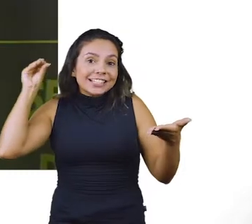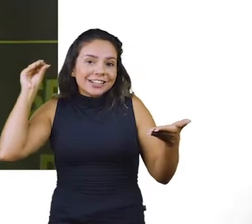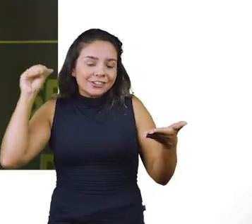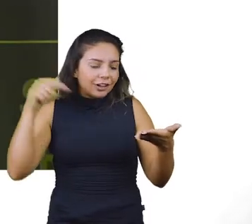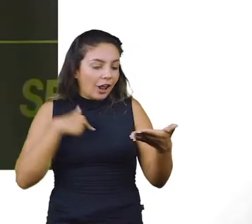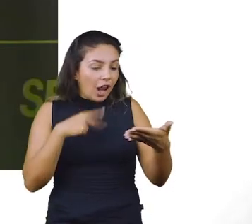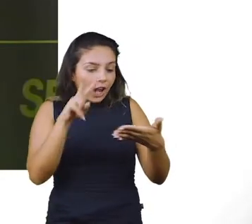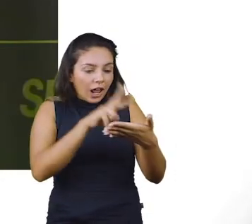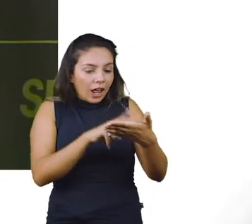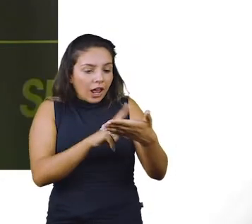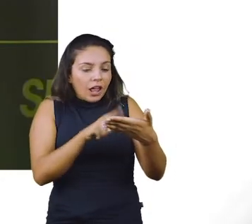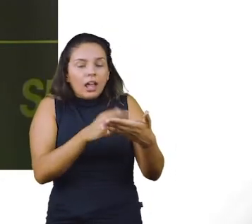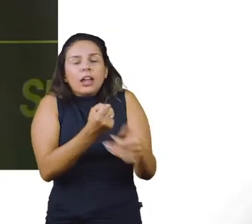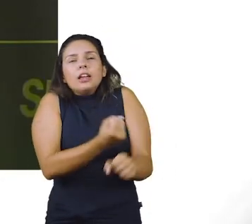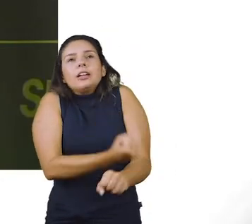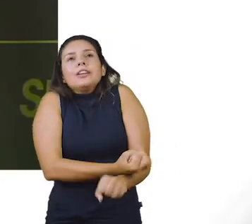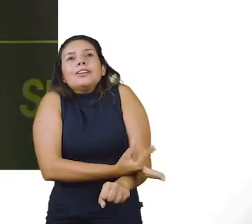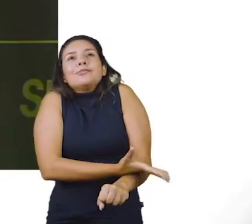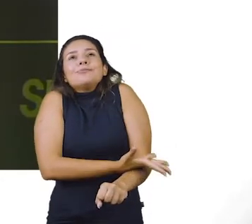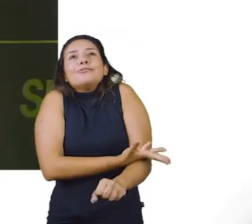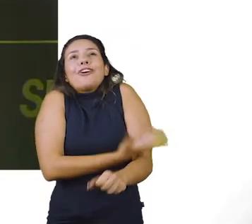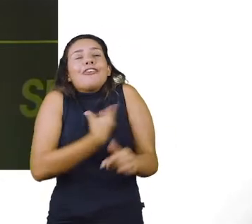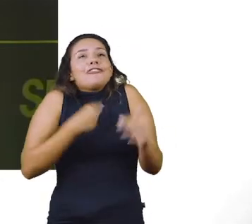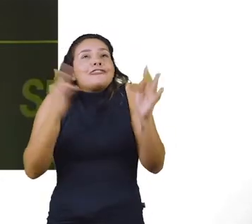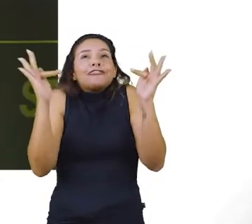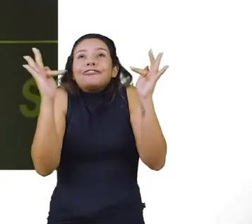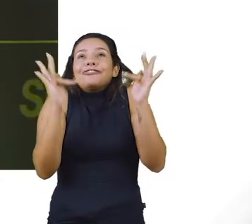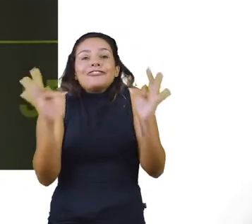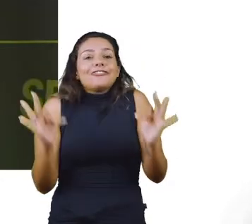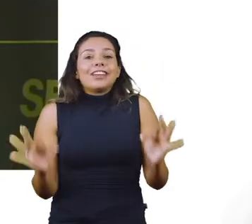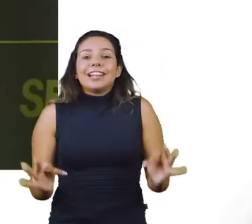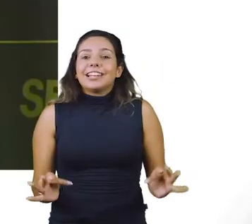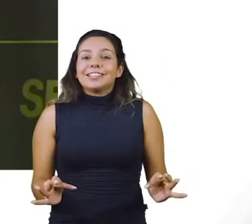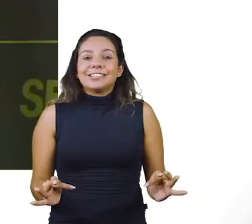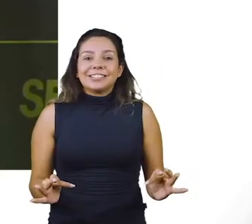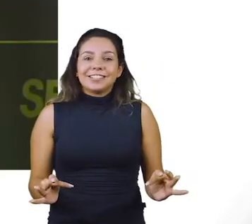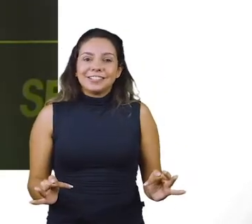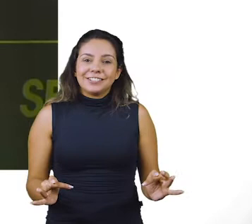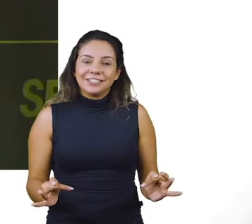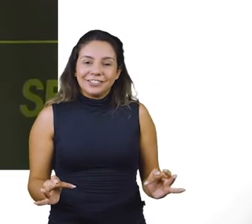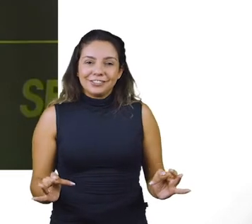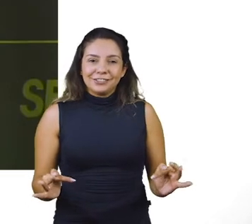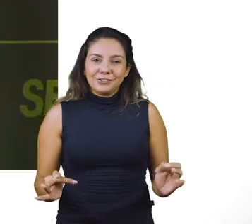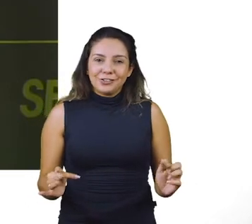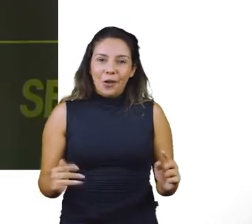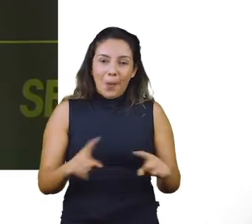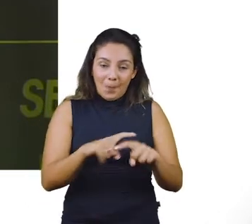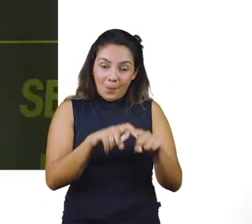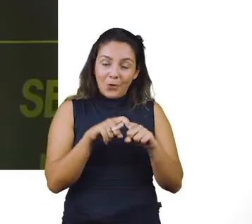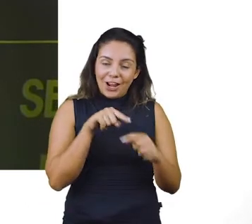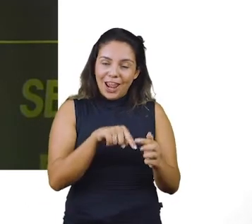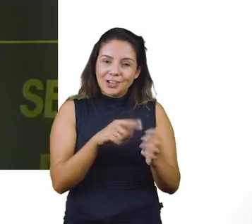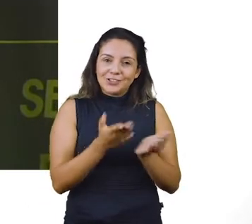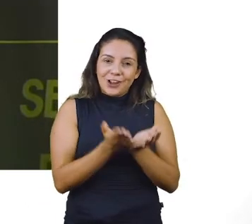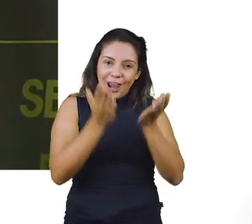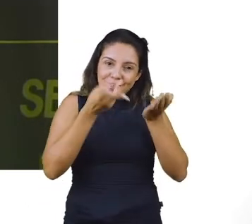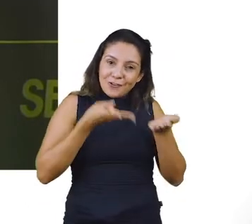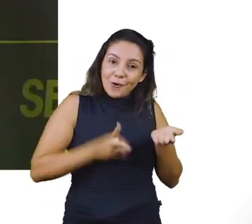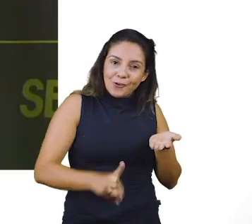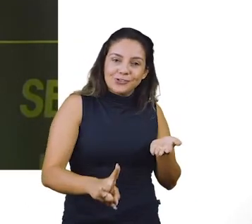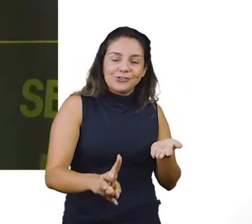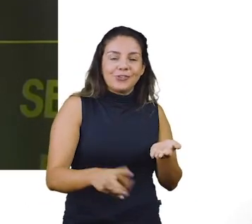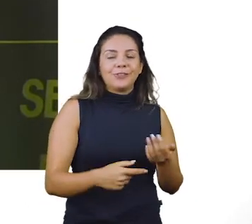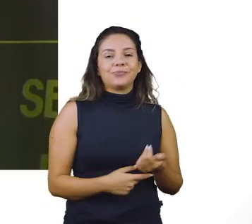maiores emoções e alegrias que eu já senti da minha vida. Eu acho que por isso que o livro se preservou. Aí eu mostrei o livro